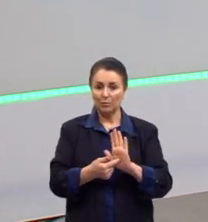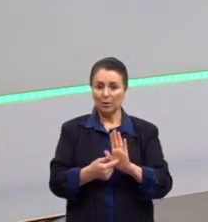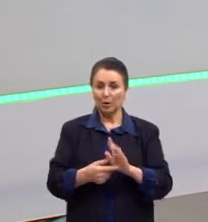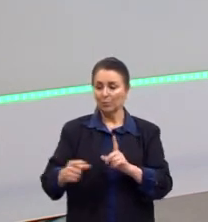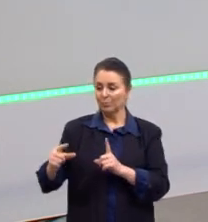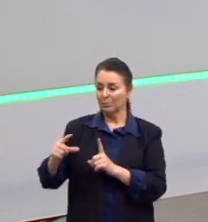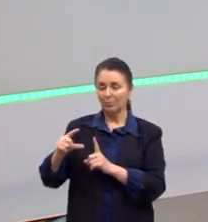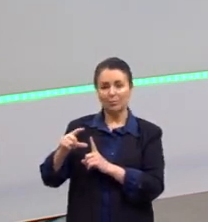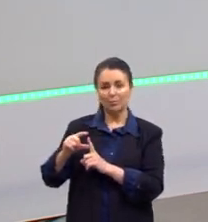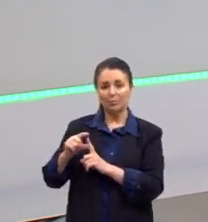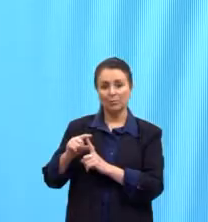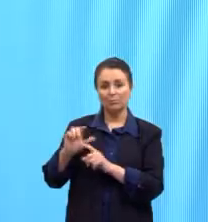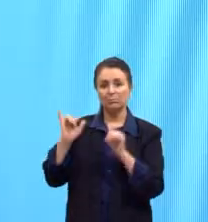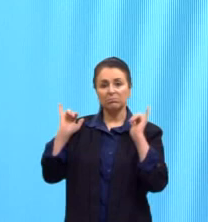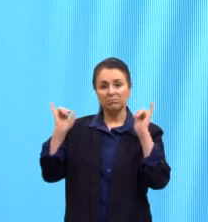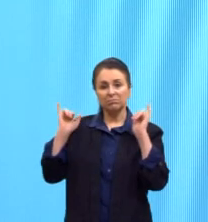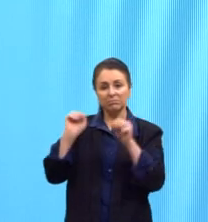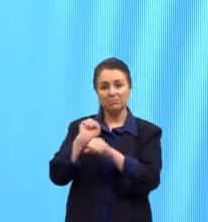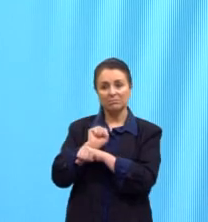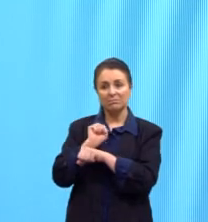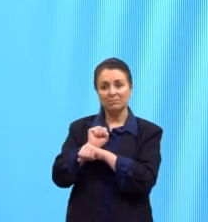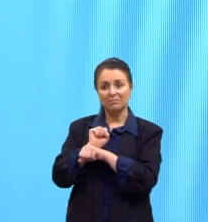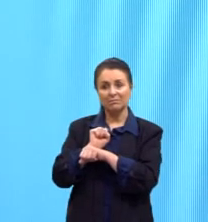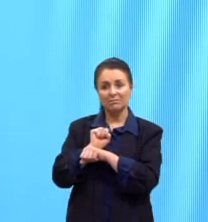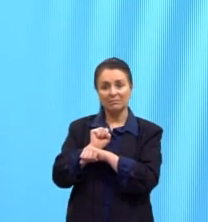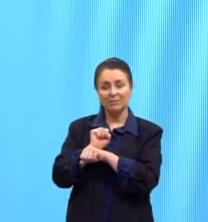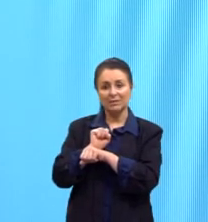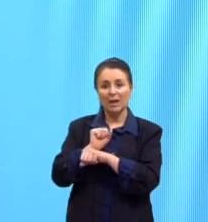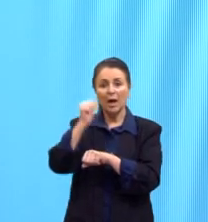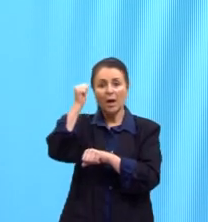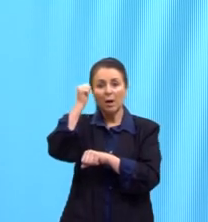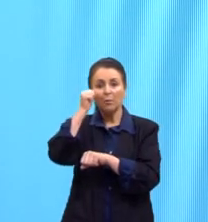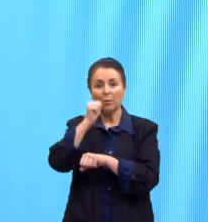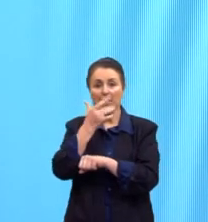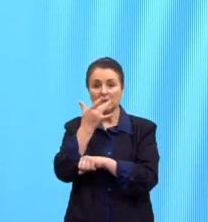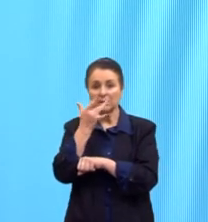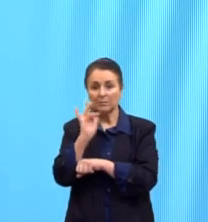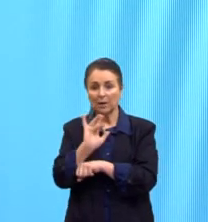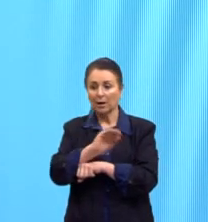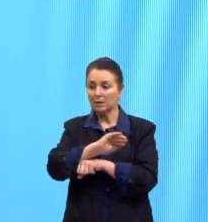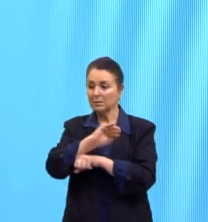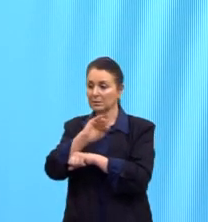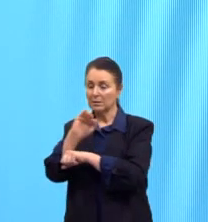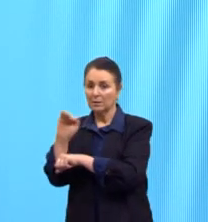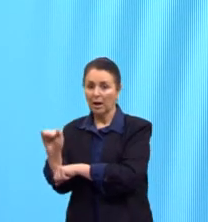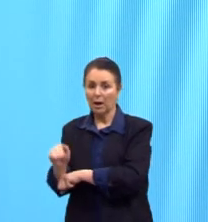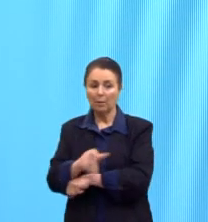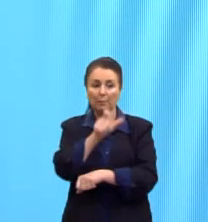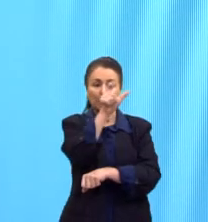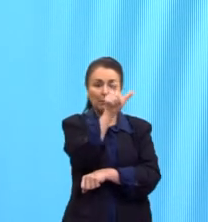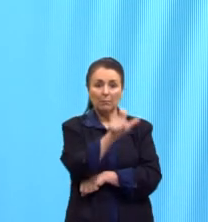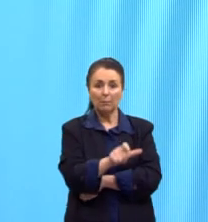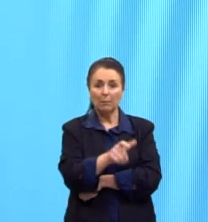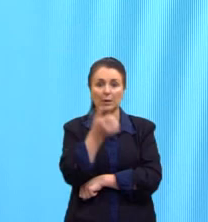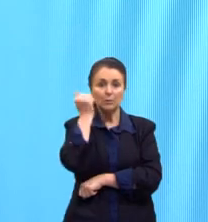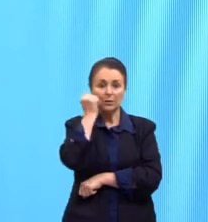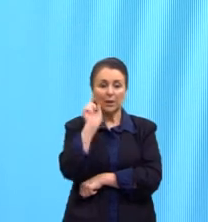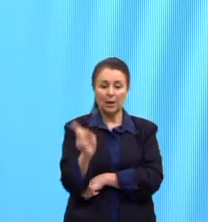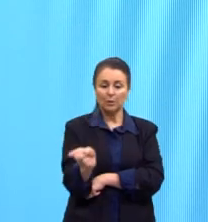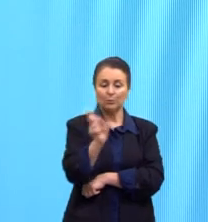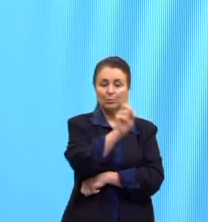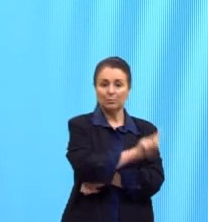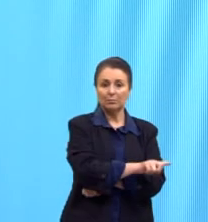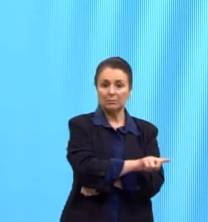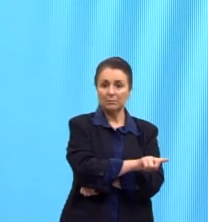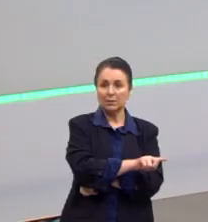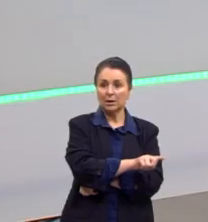ponto de ônibus né vai mostrar justamente para você só mulheres brancas do lado o pessoas negras do outro né nem se